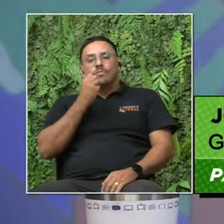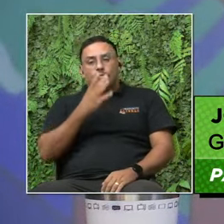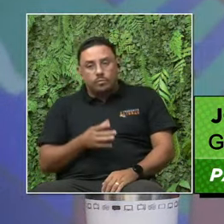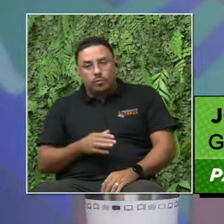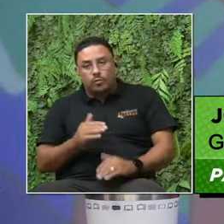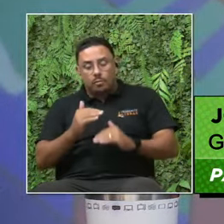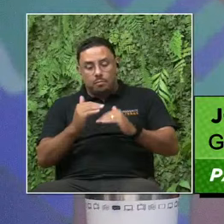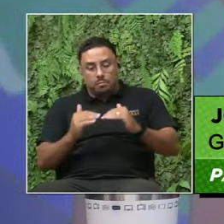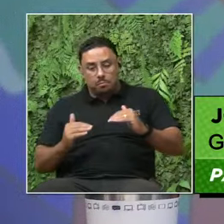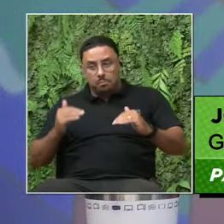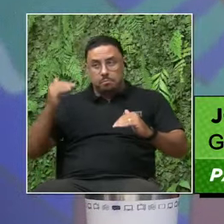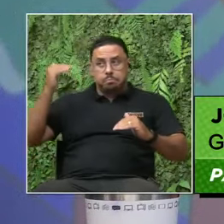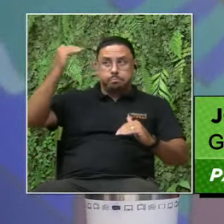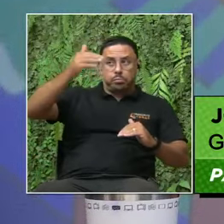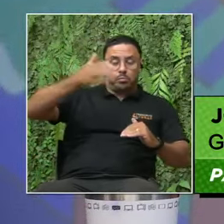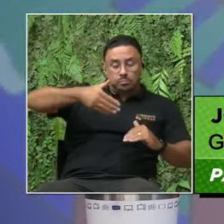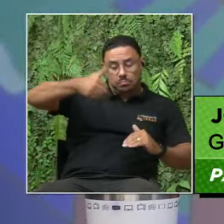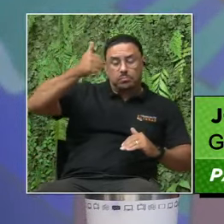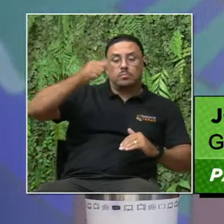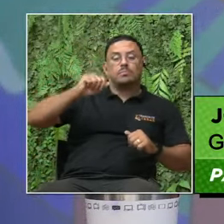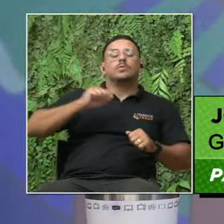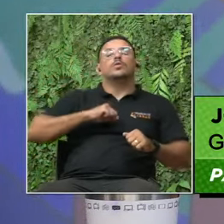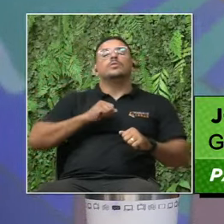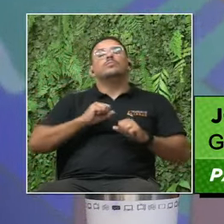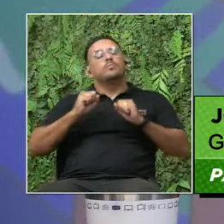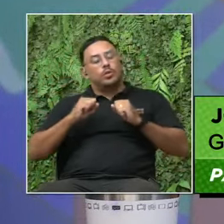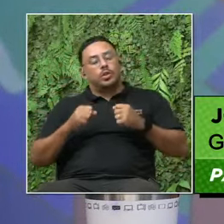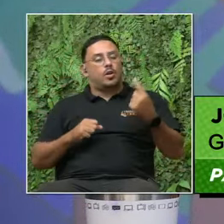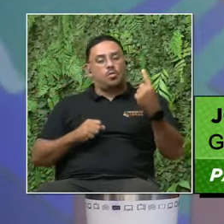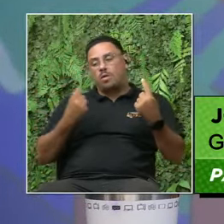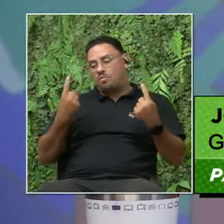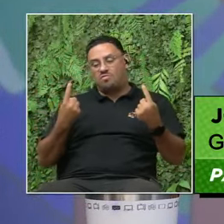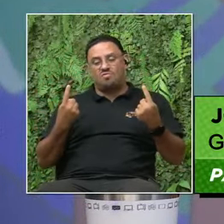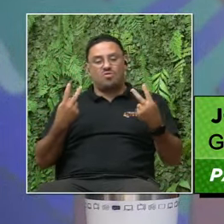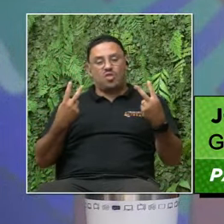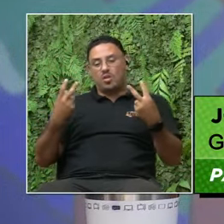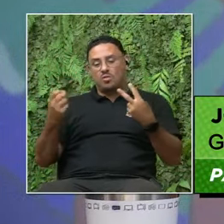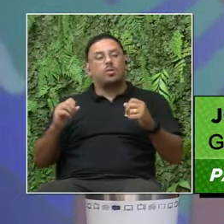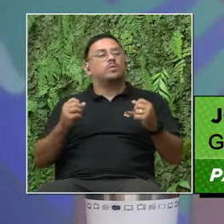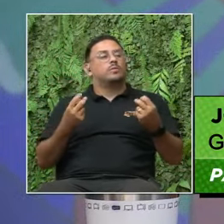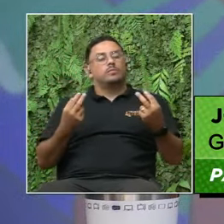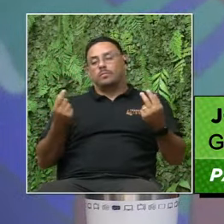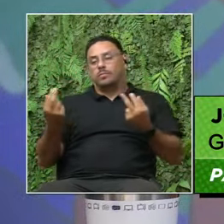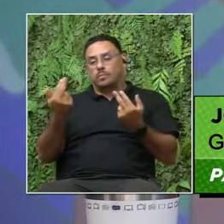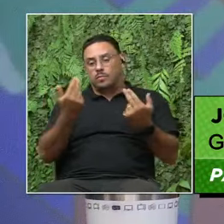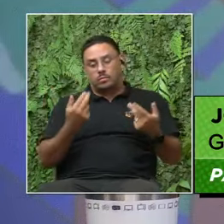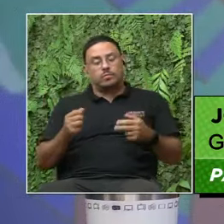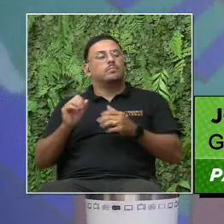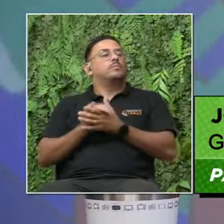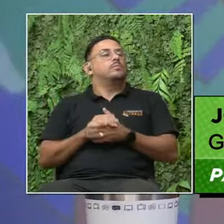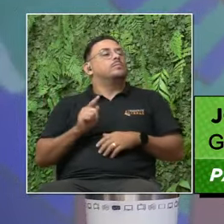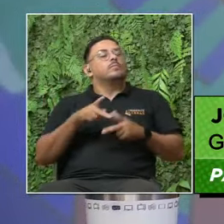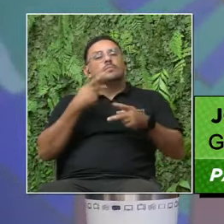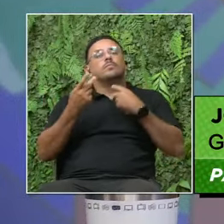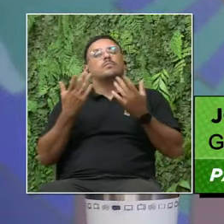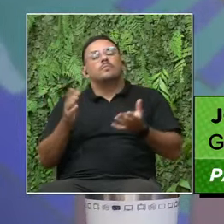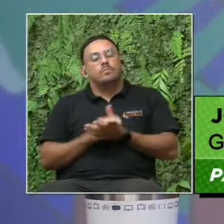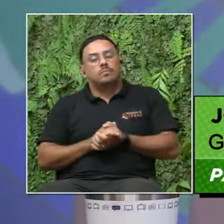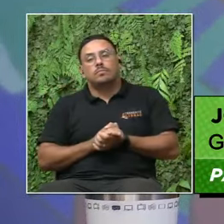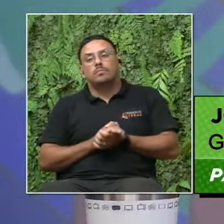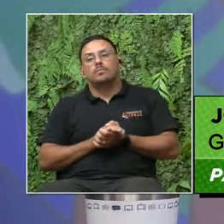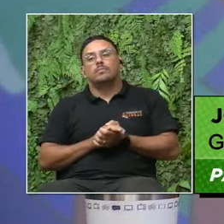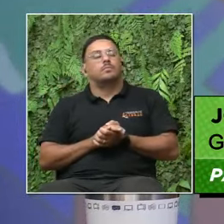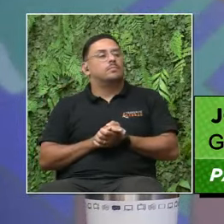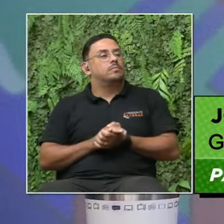campeonato tinha vantagem fazia um jogo equilibrado e assim e se me permitem dizer